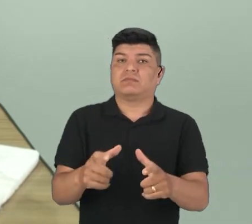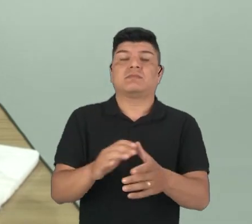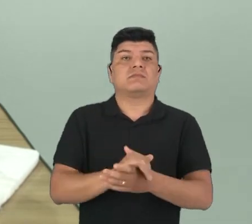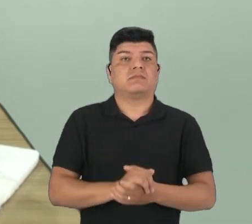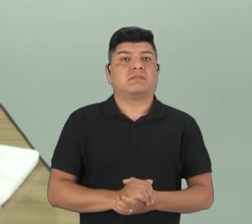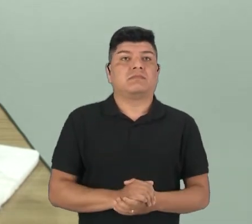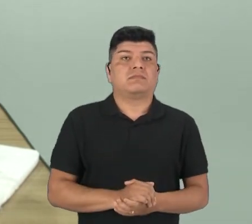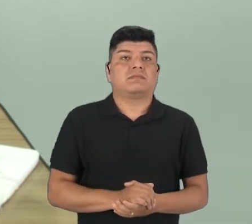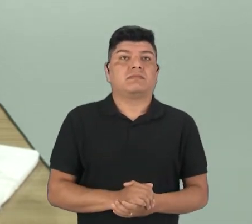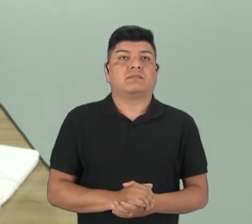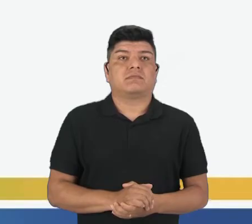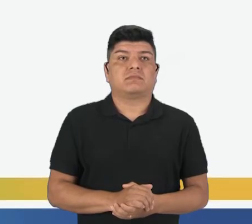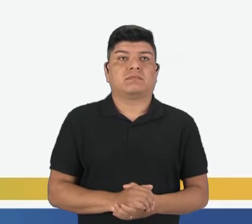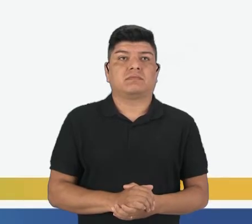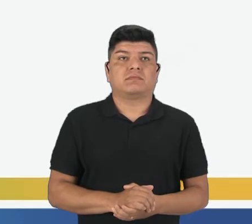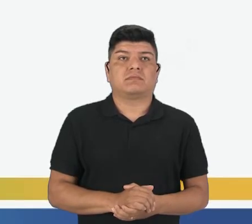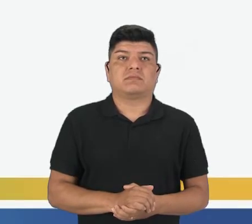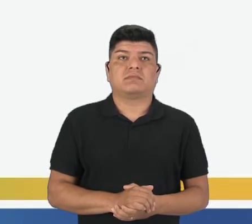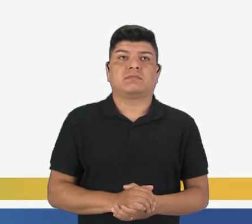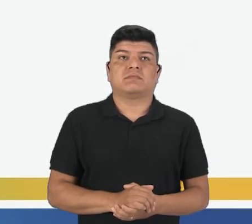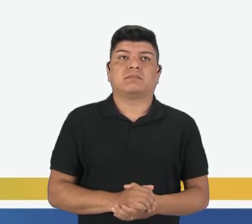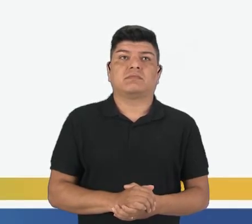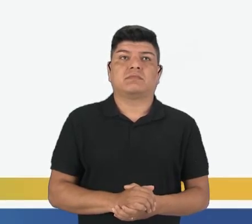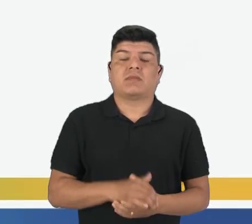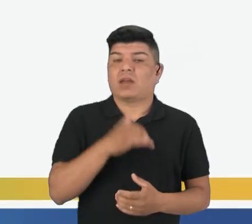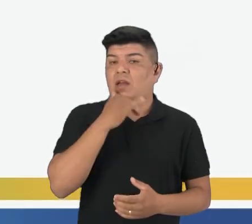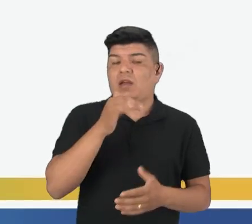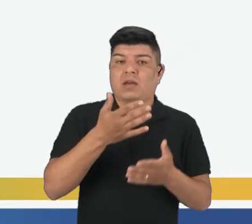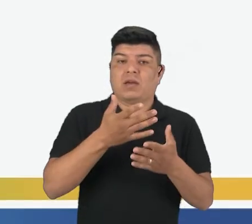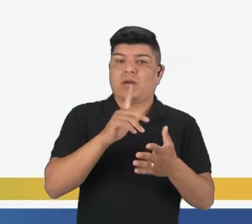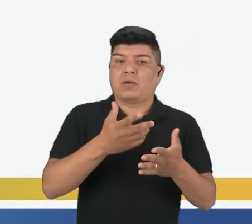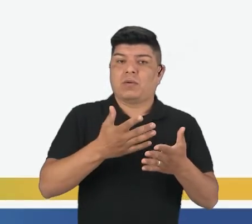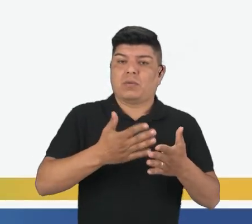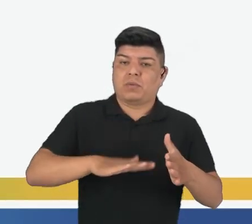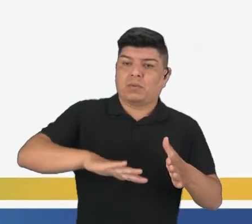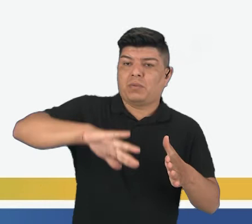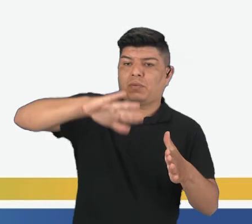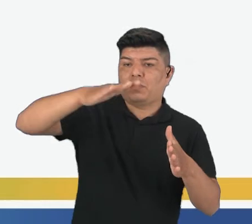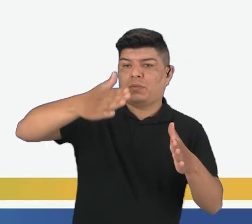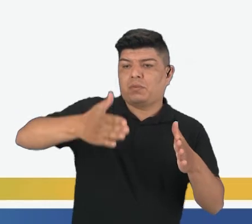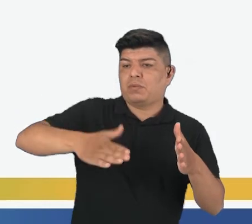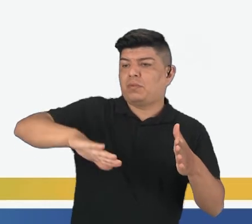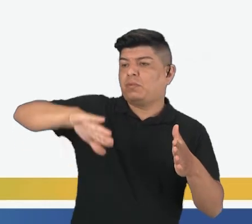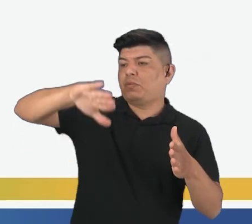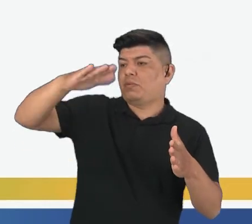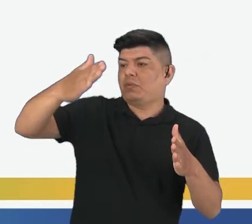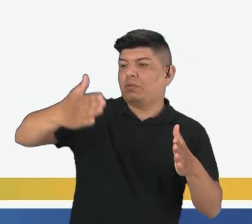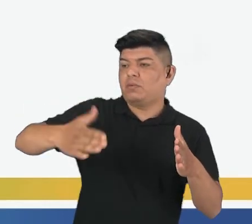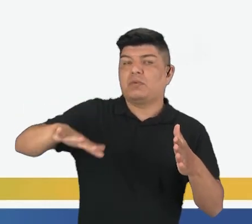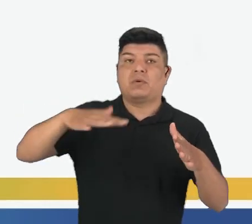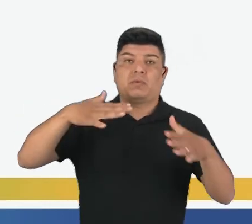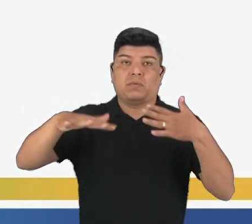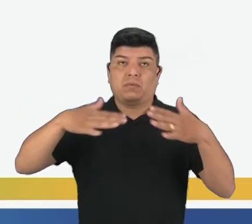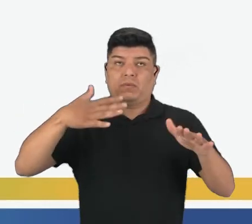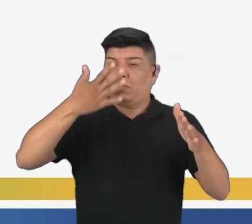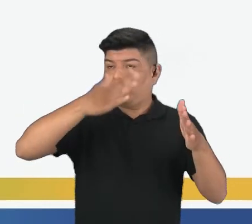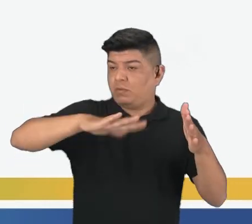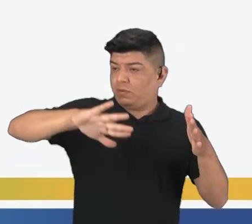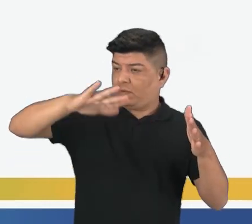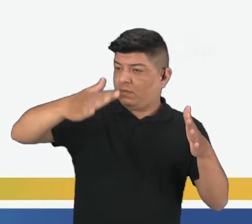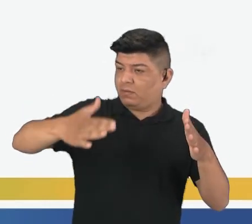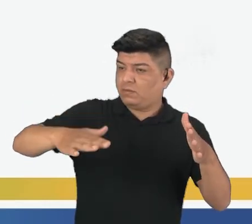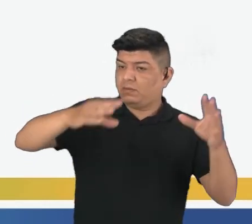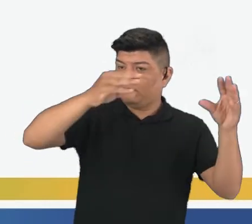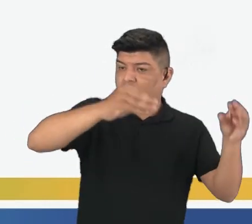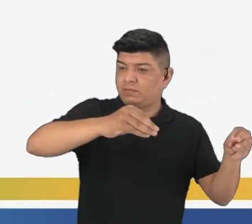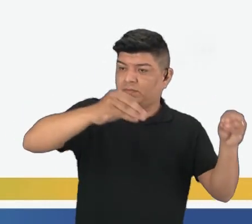local. A energia das ondas, né? A energia da movimentação das águas de um local para